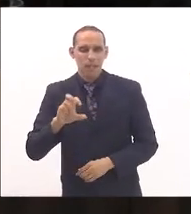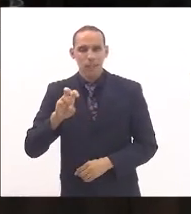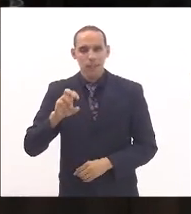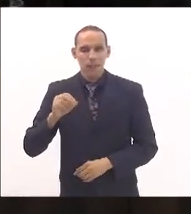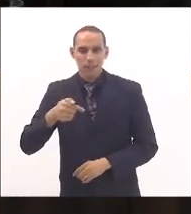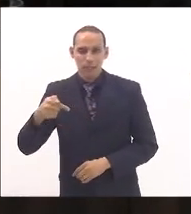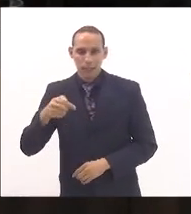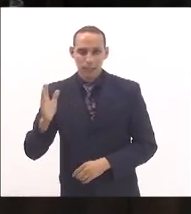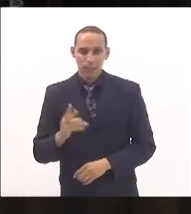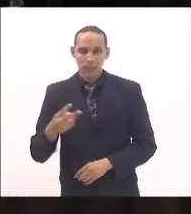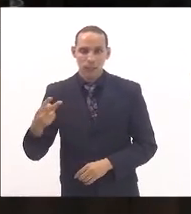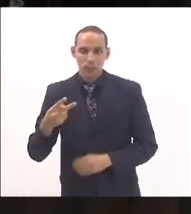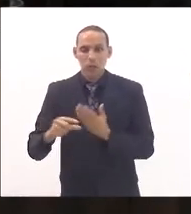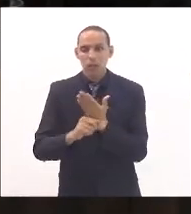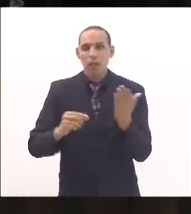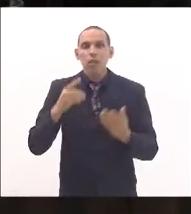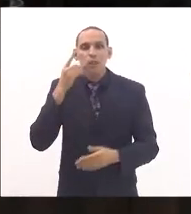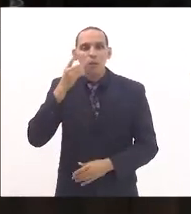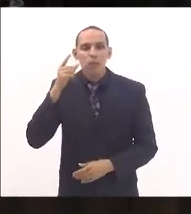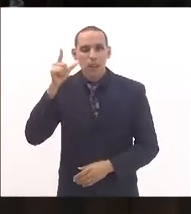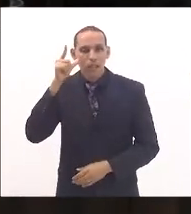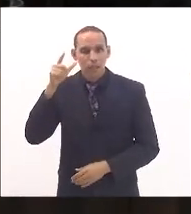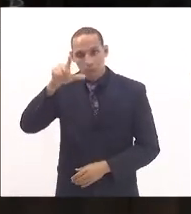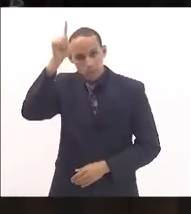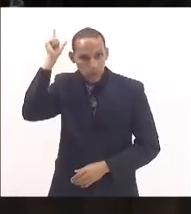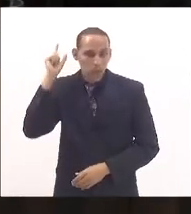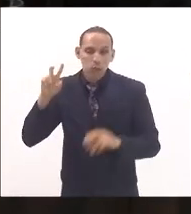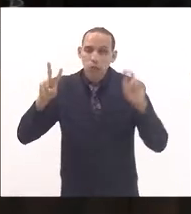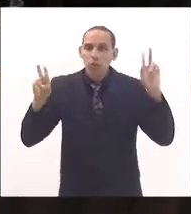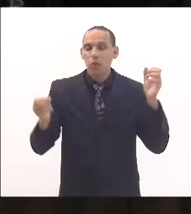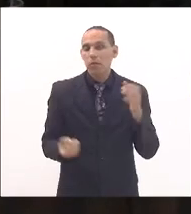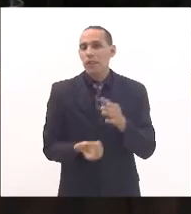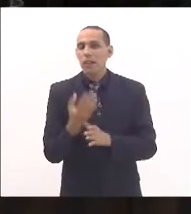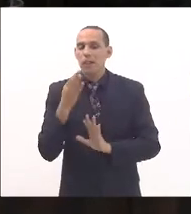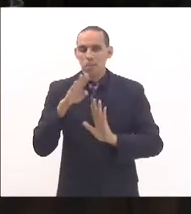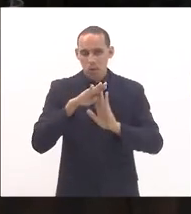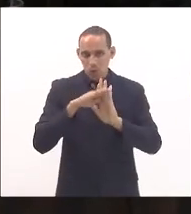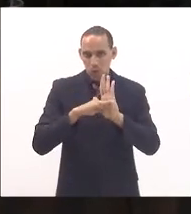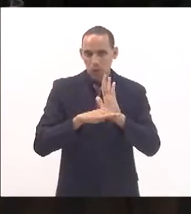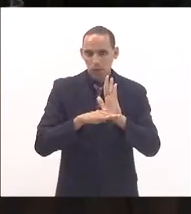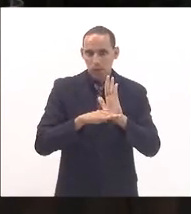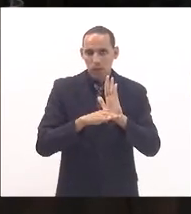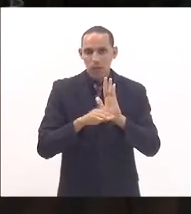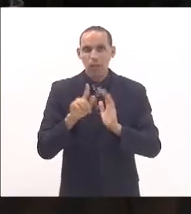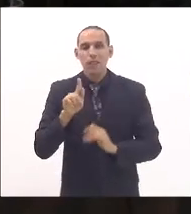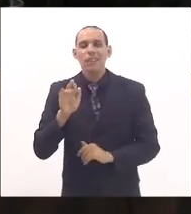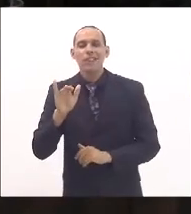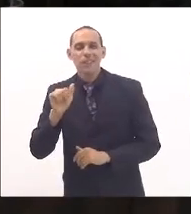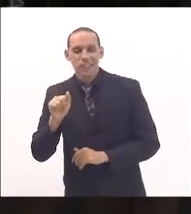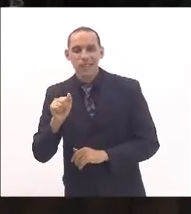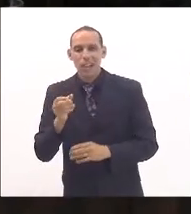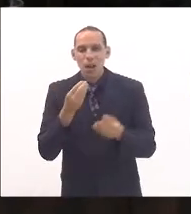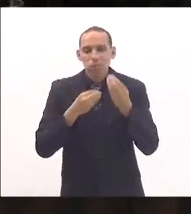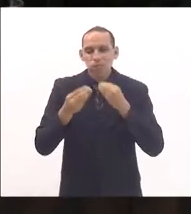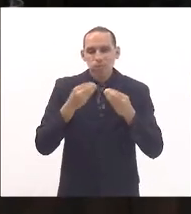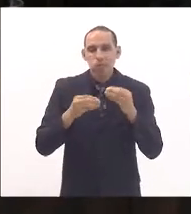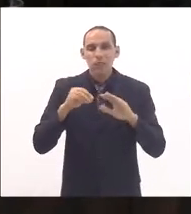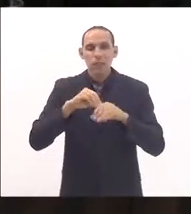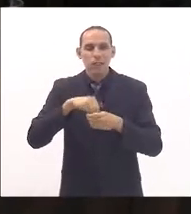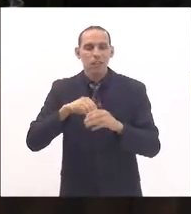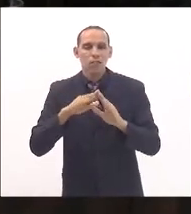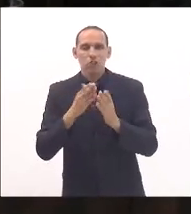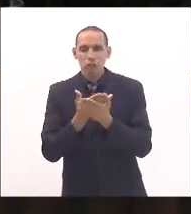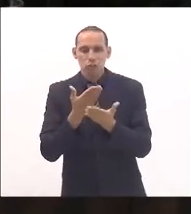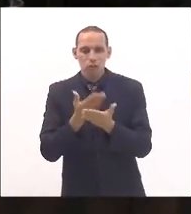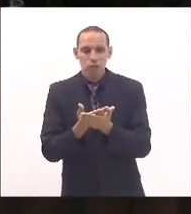22, de autoria dos deputados Lucinho e Luiz Paulo, que dispõe sobre a criação do programa Guia Alimentar para a População Brasileira nas Escolas, com o intuito